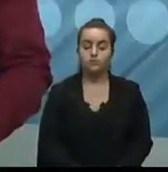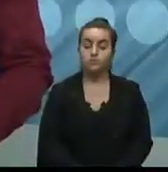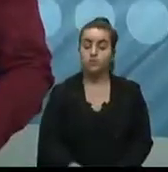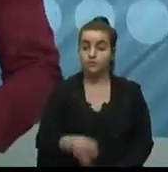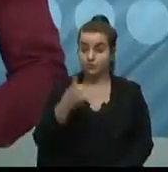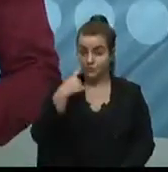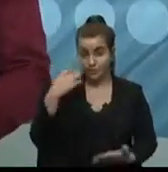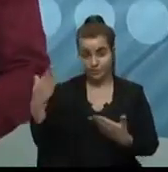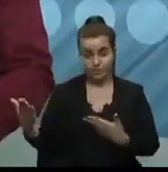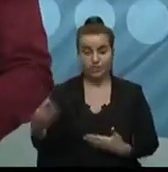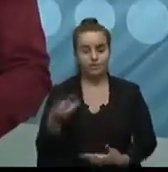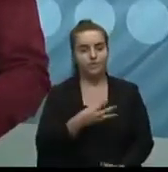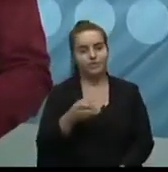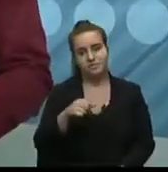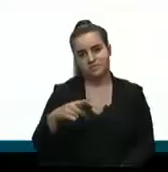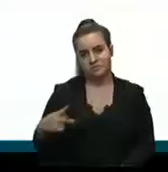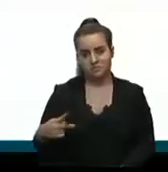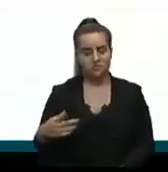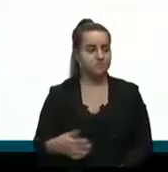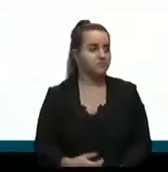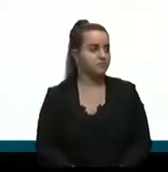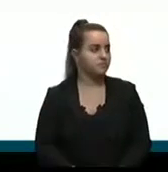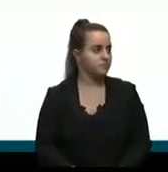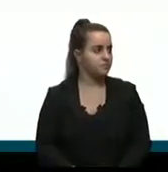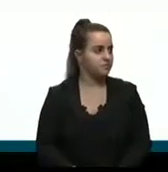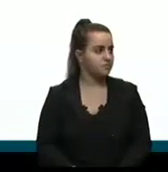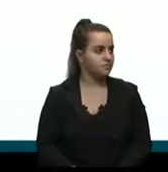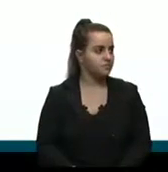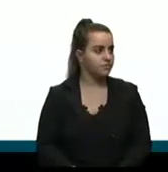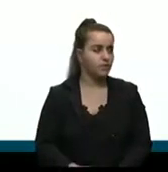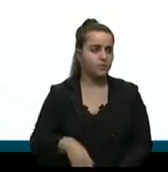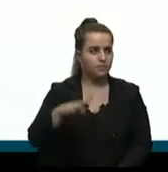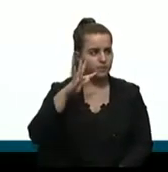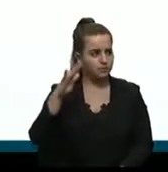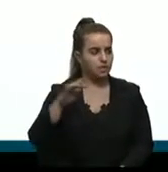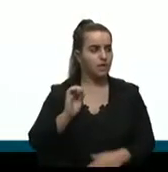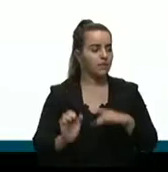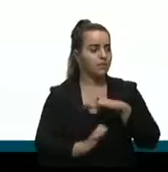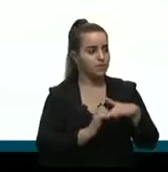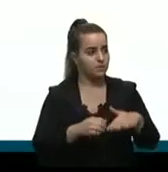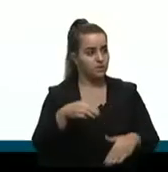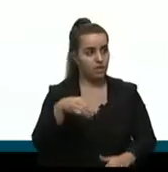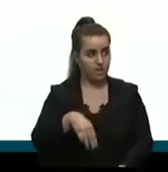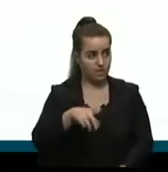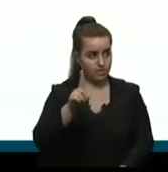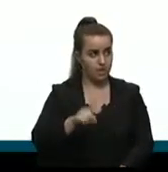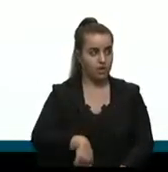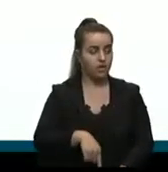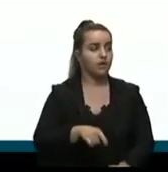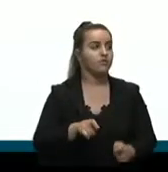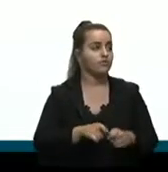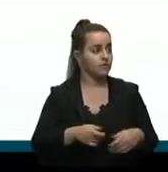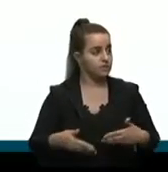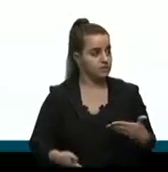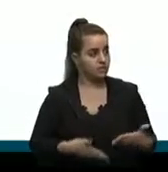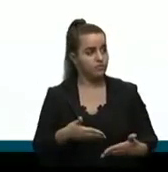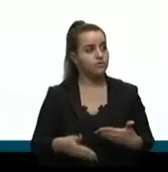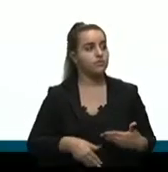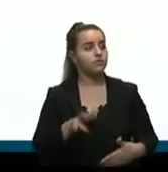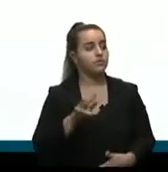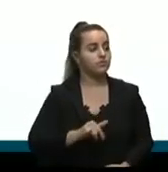Acompanhe comigo no quadro a terceira situação problema. Suponha que a empresa M seja uma prestadora